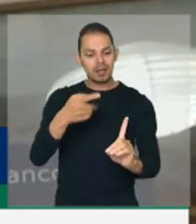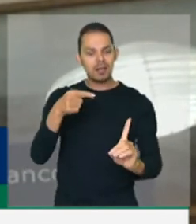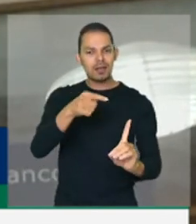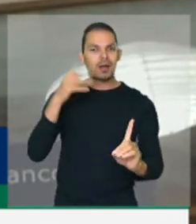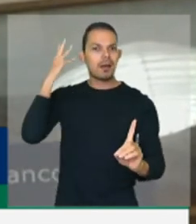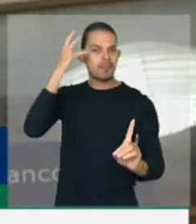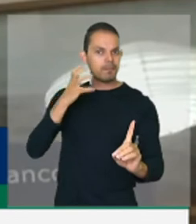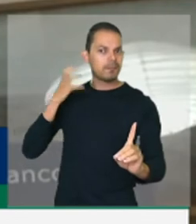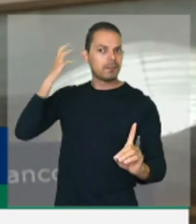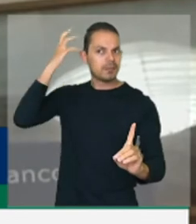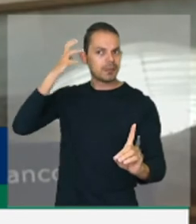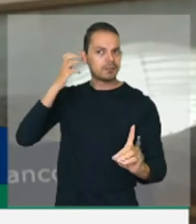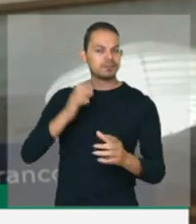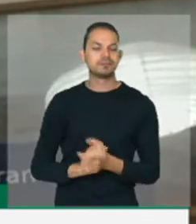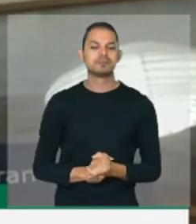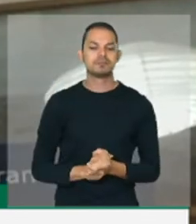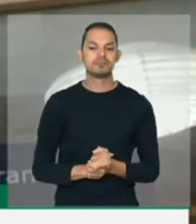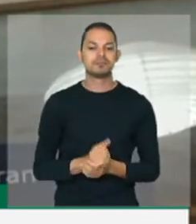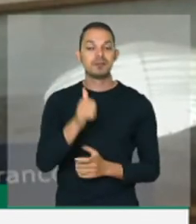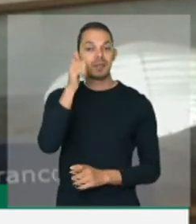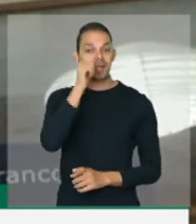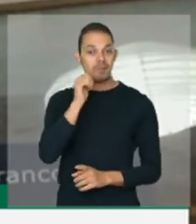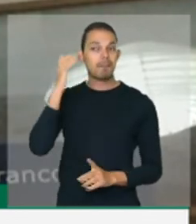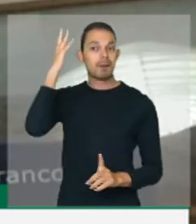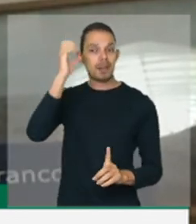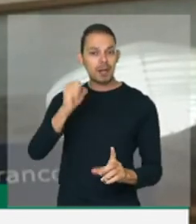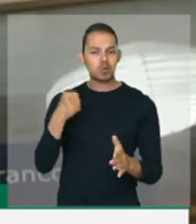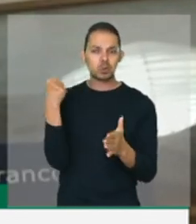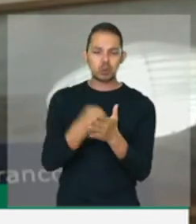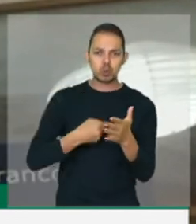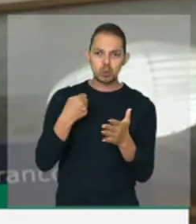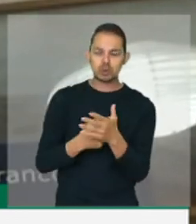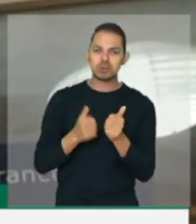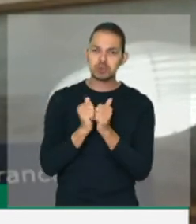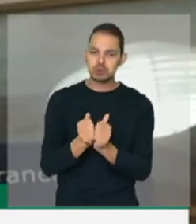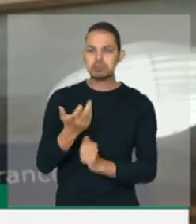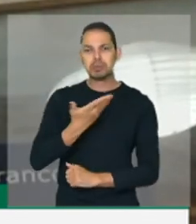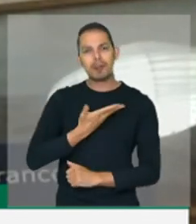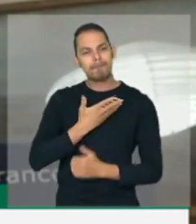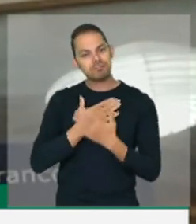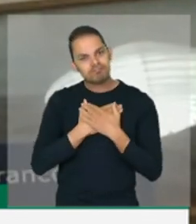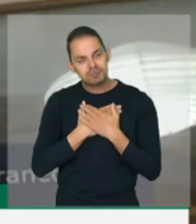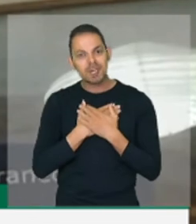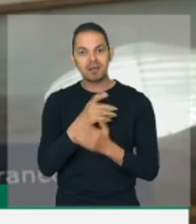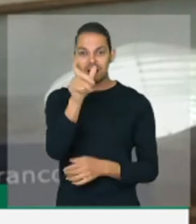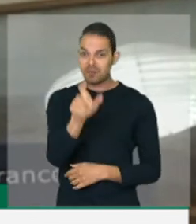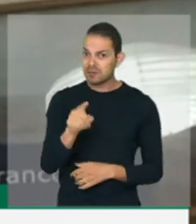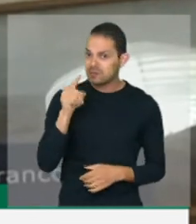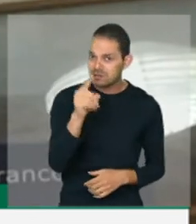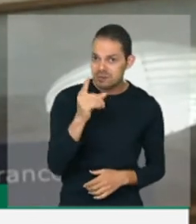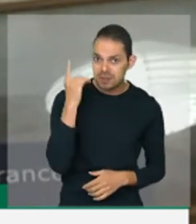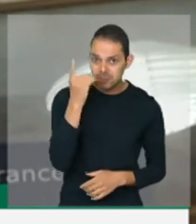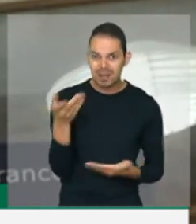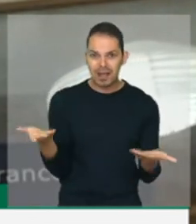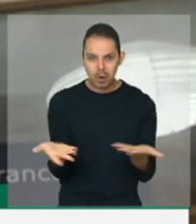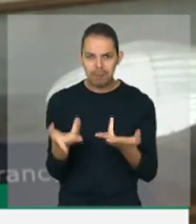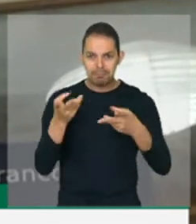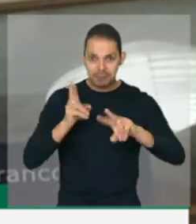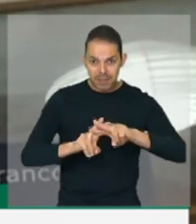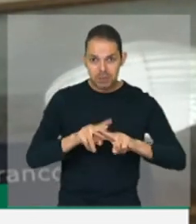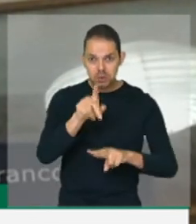Franco. A Marielle foi minha grande companheira de luta. Obrigado, deputado. Amiga querida. E você, deputado, que nesse momento está sendo